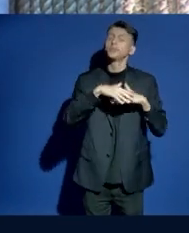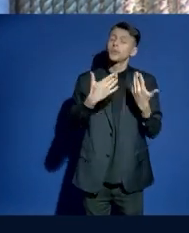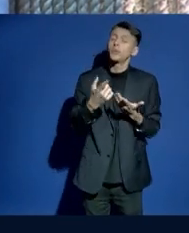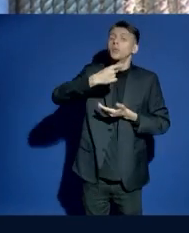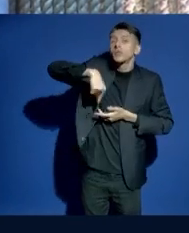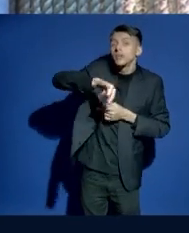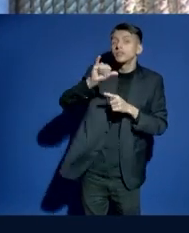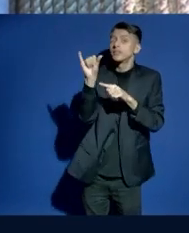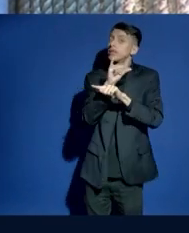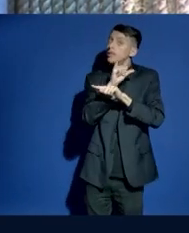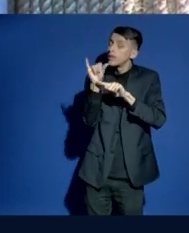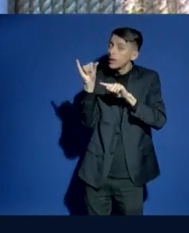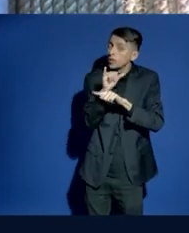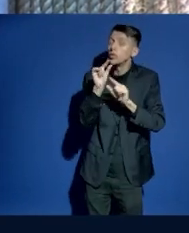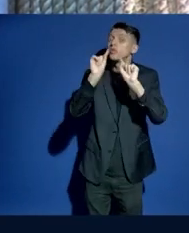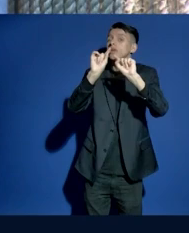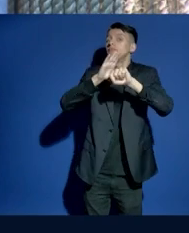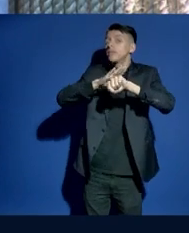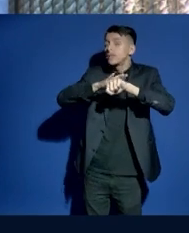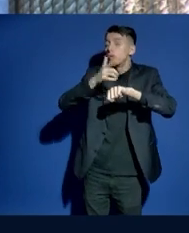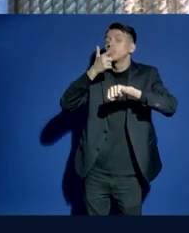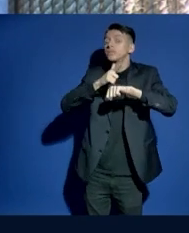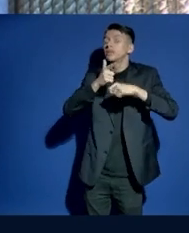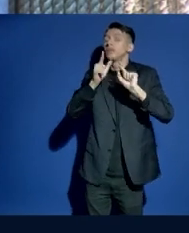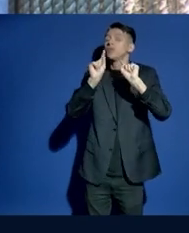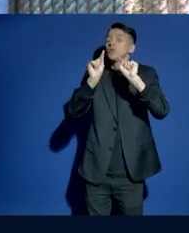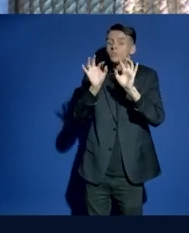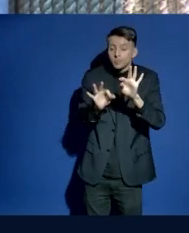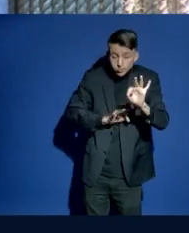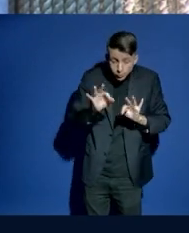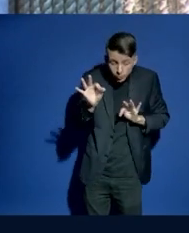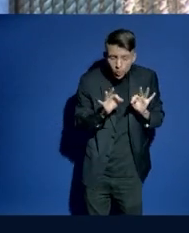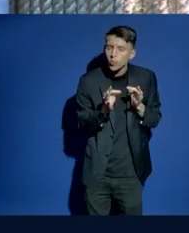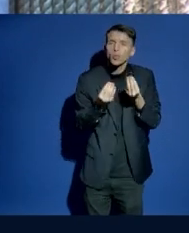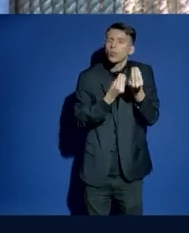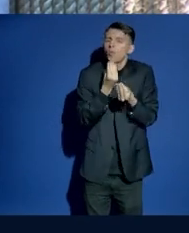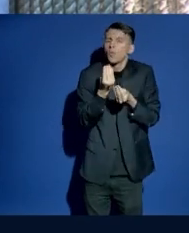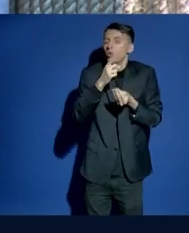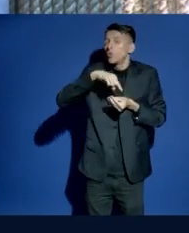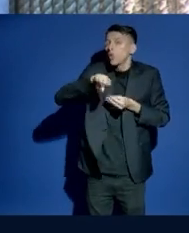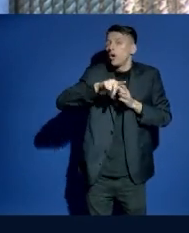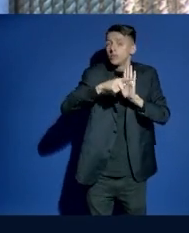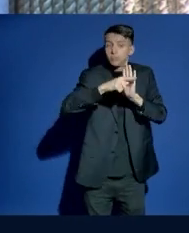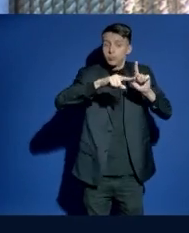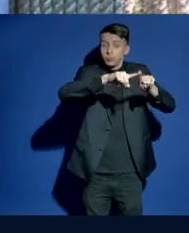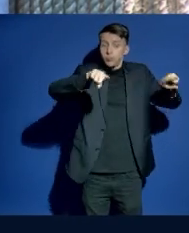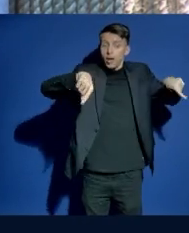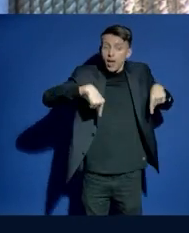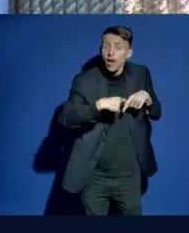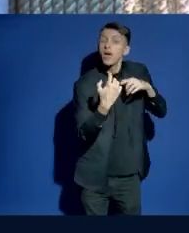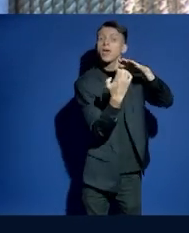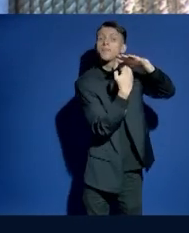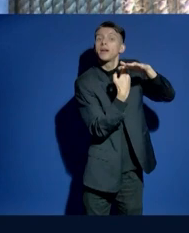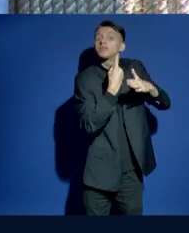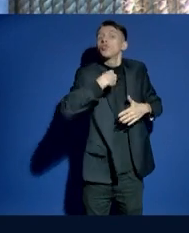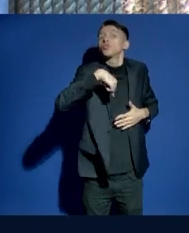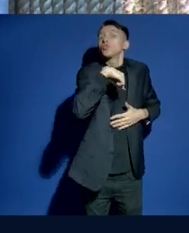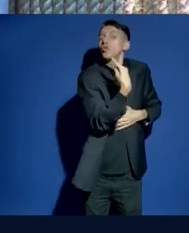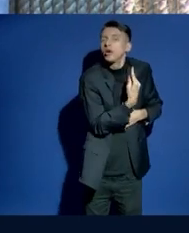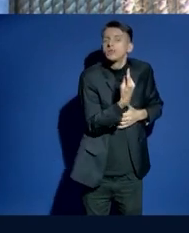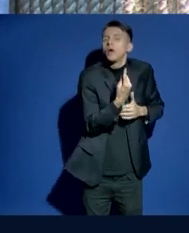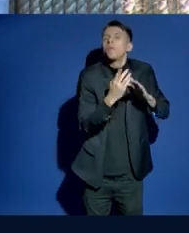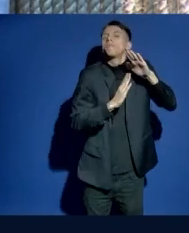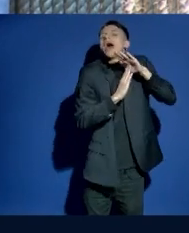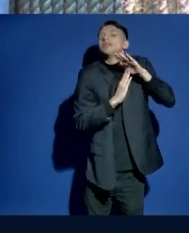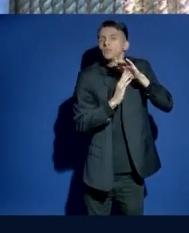na verdade não foi nem estratégia foi o que a gente conseguiu fazer foi como é que a gente o máximo da nossa Frota própria absorve que foi a conta Renato